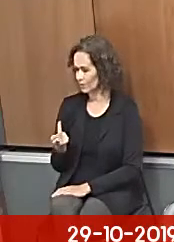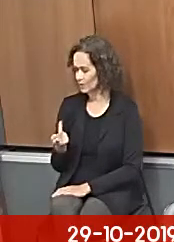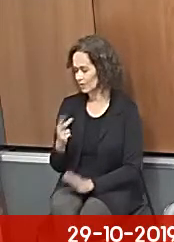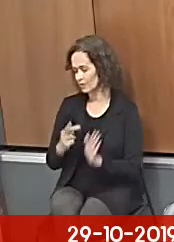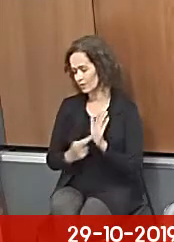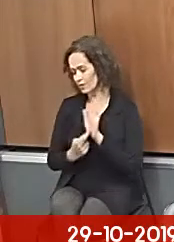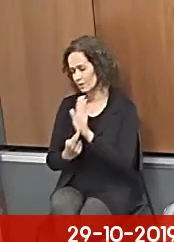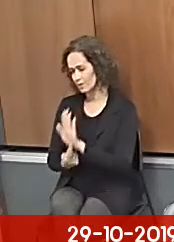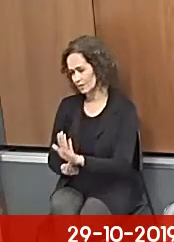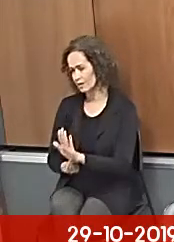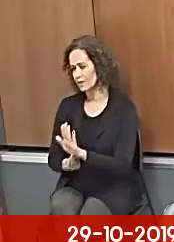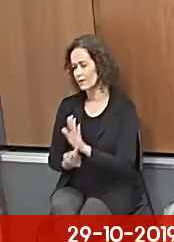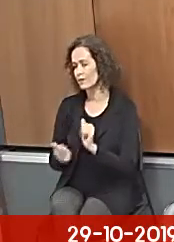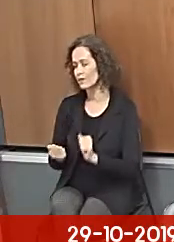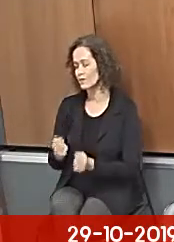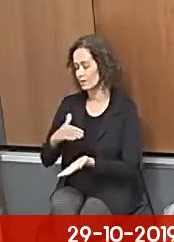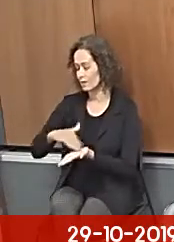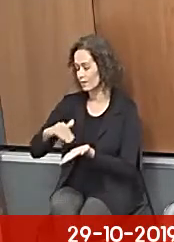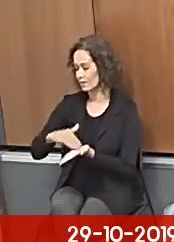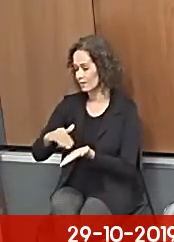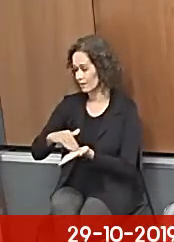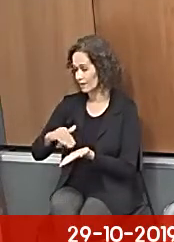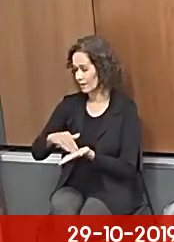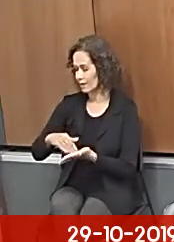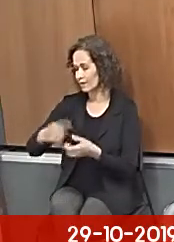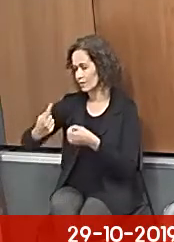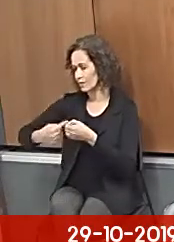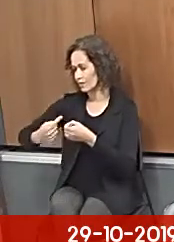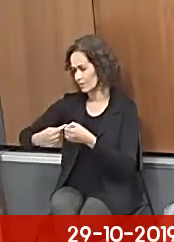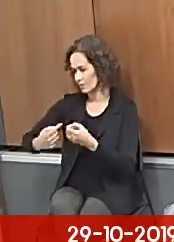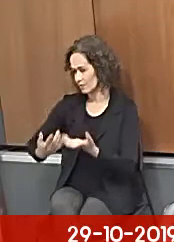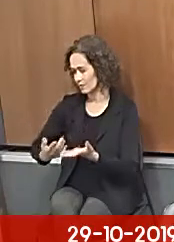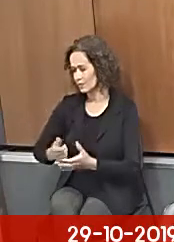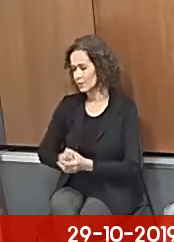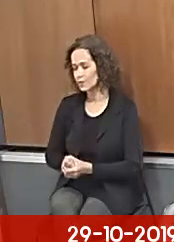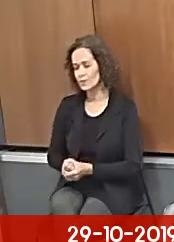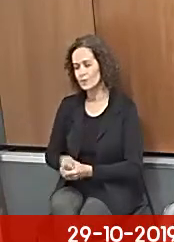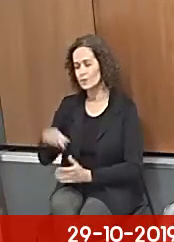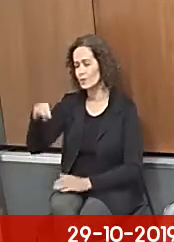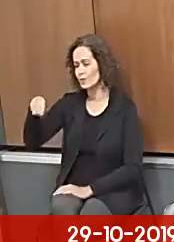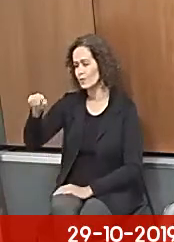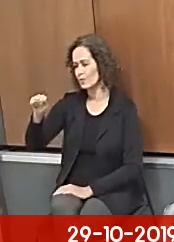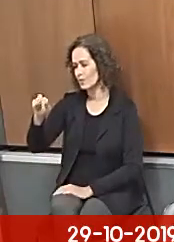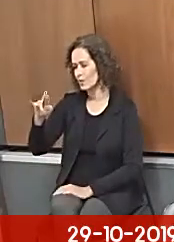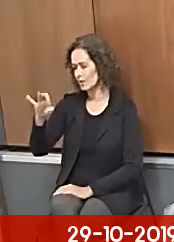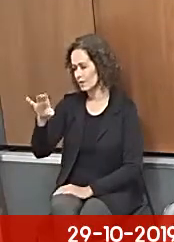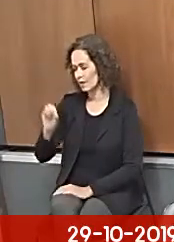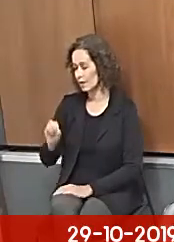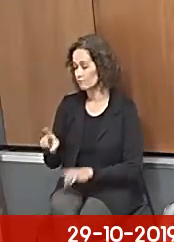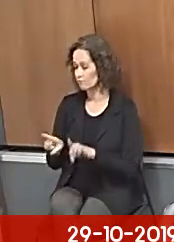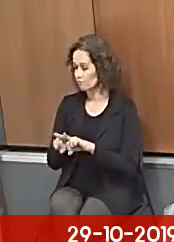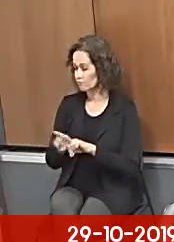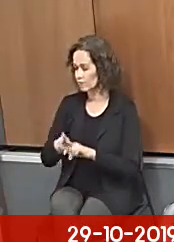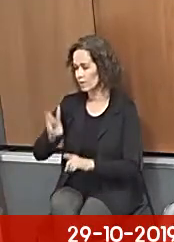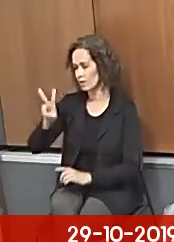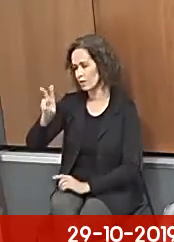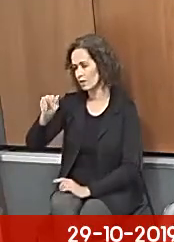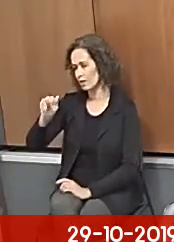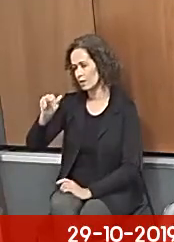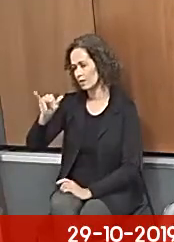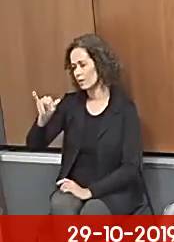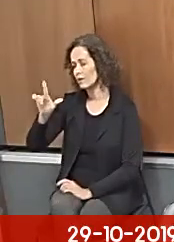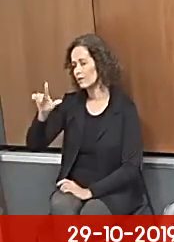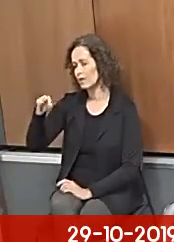Júnior, que é o secretário municipal. Muito bem. Marcelo, seja bem-vindo. Dona Vilma, ex-diretora de